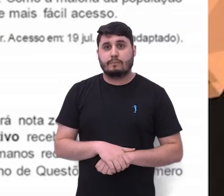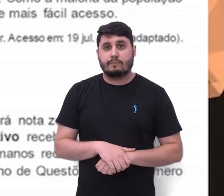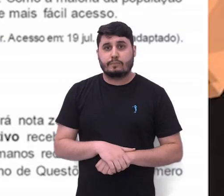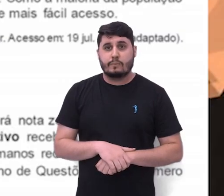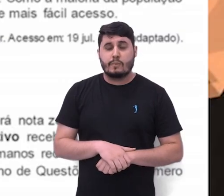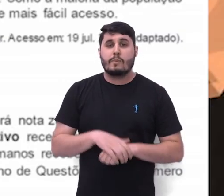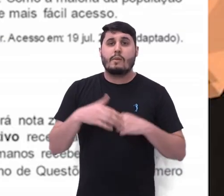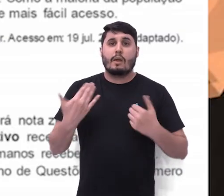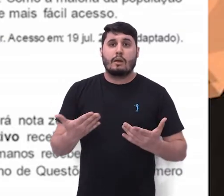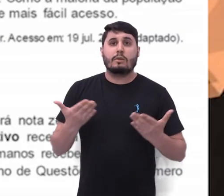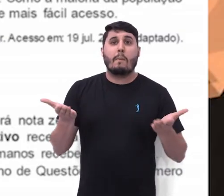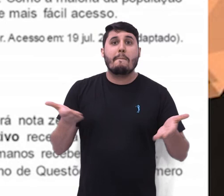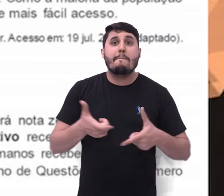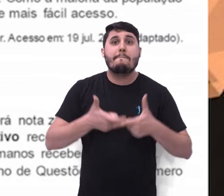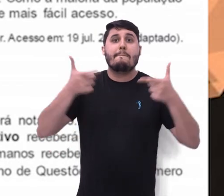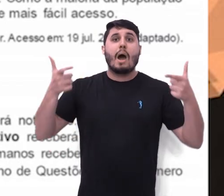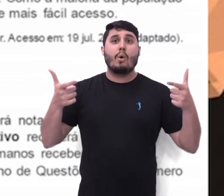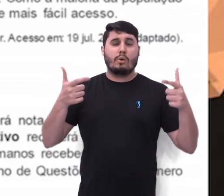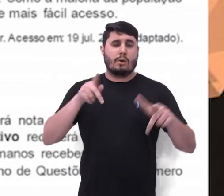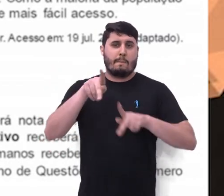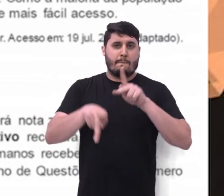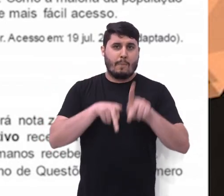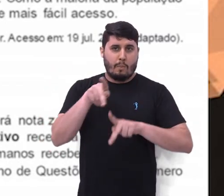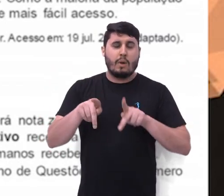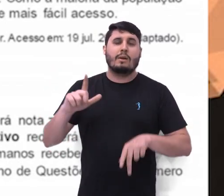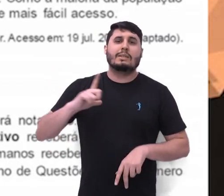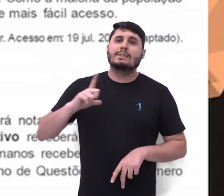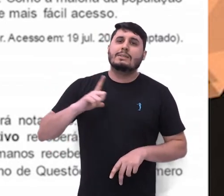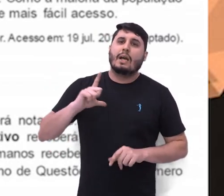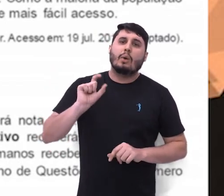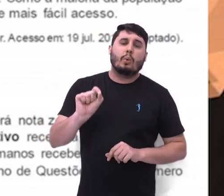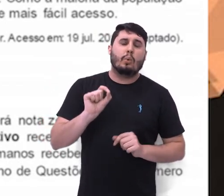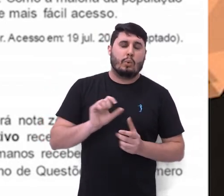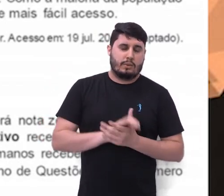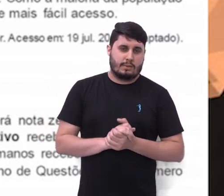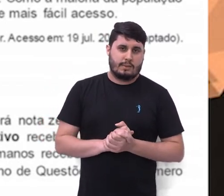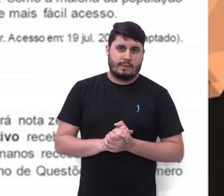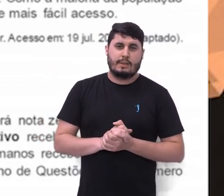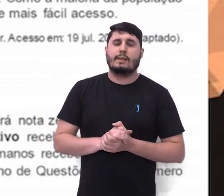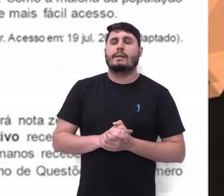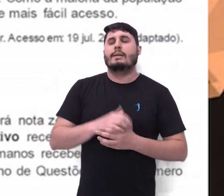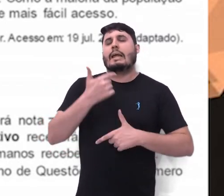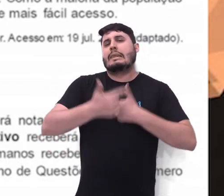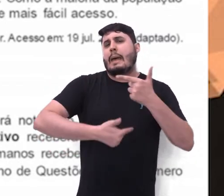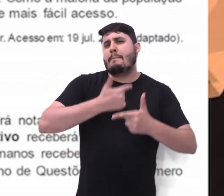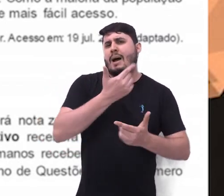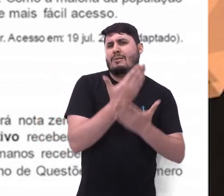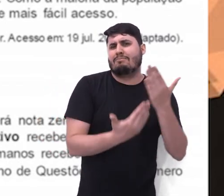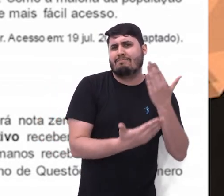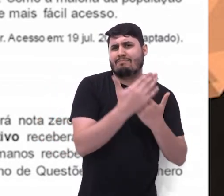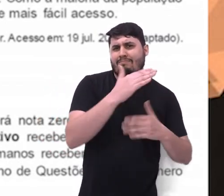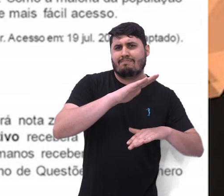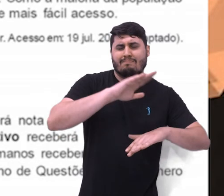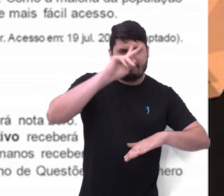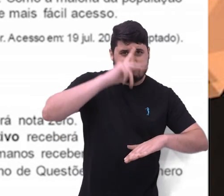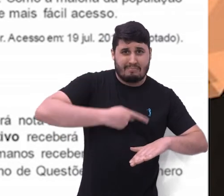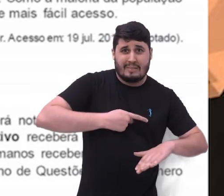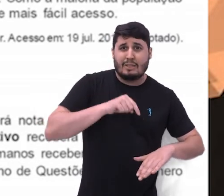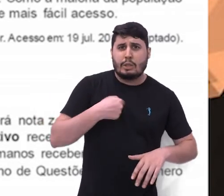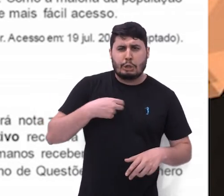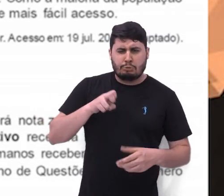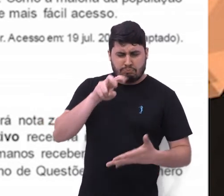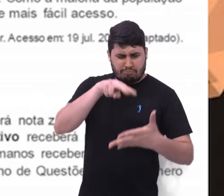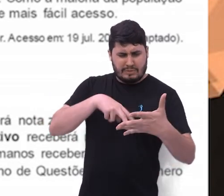Mais econômicas. Como a maioria da população tem baixa qualificação, os trabalhos artesanais, culturais... Aí me dói,